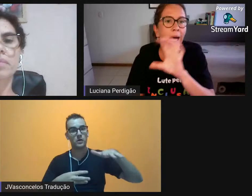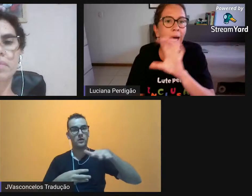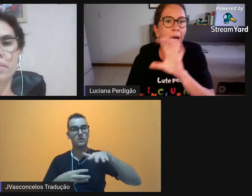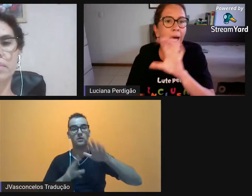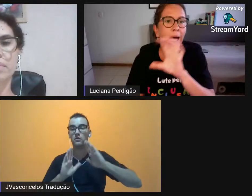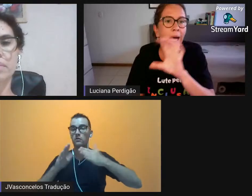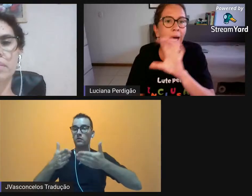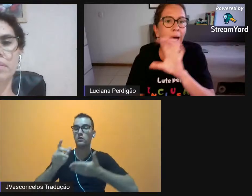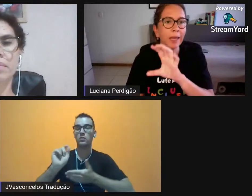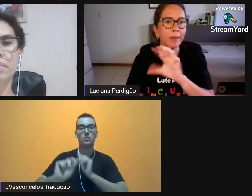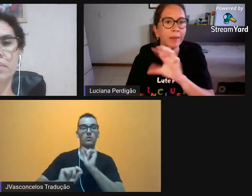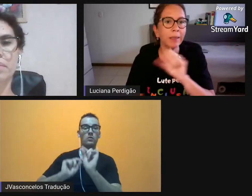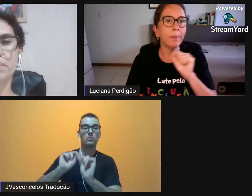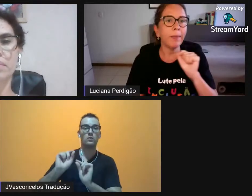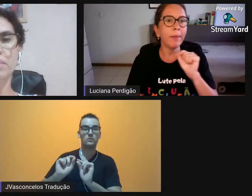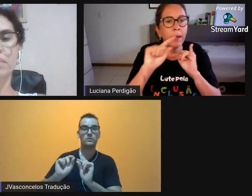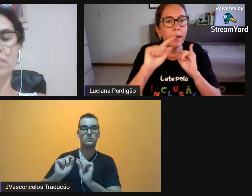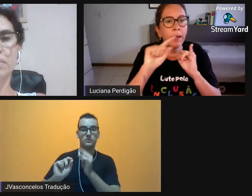voltada para